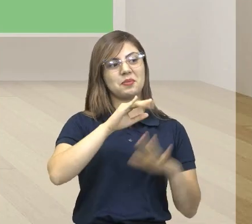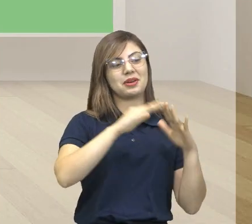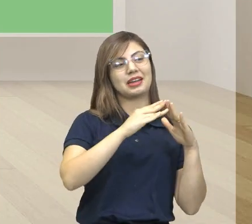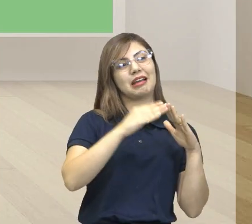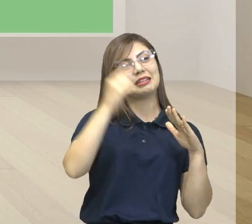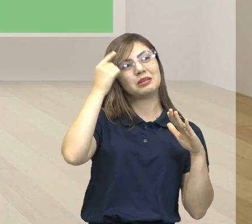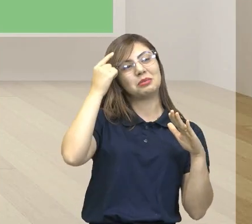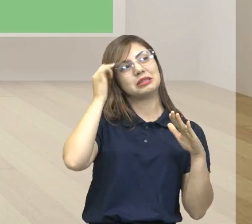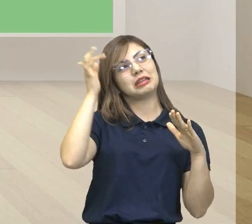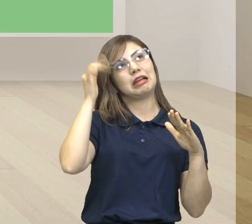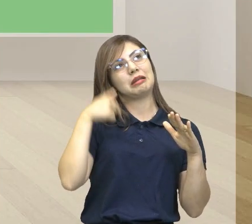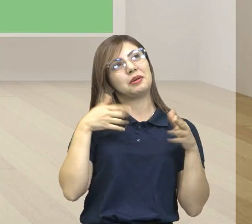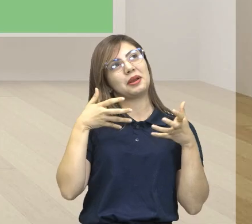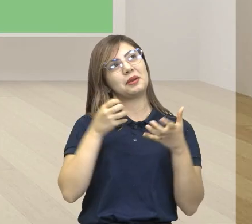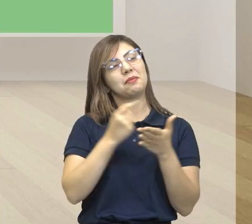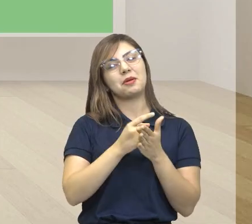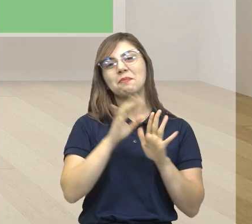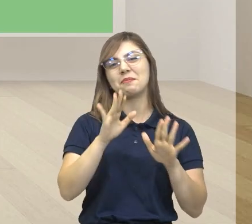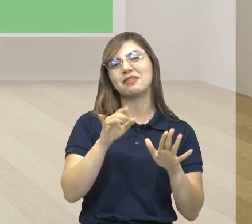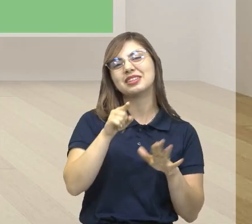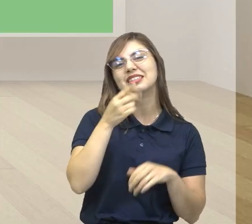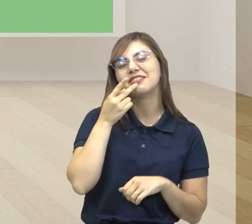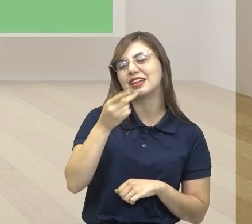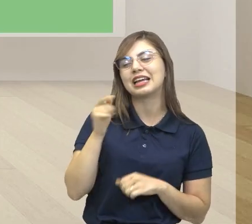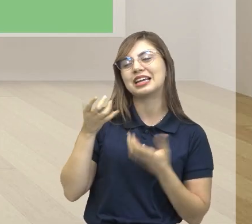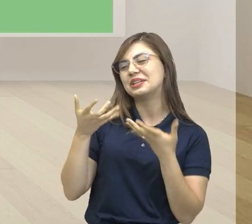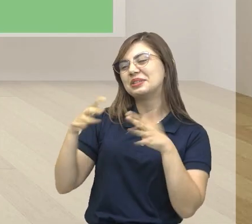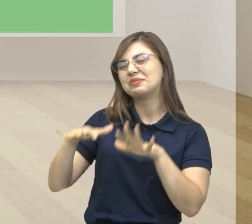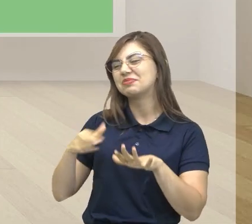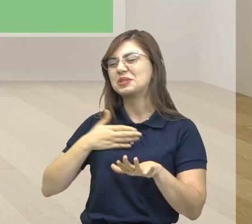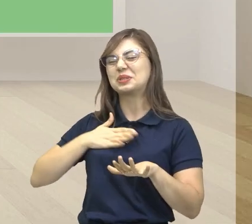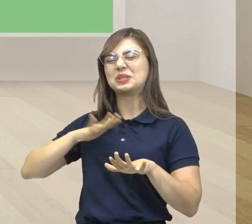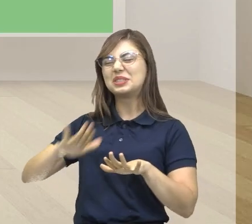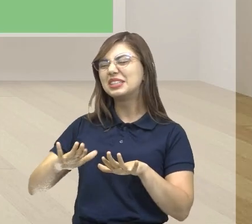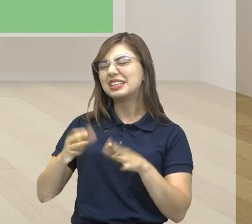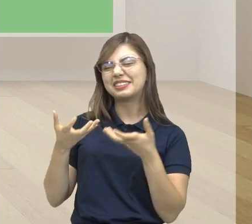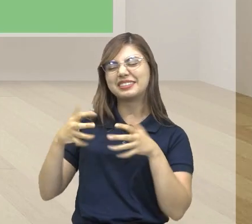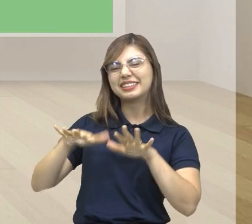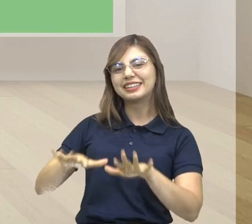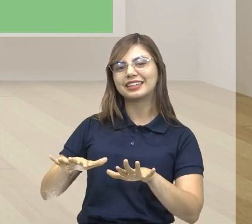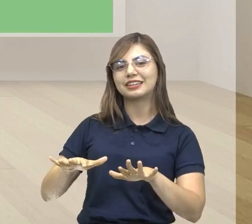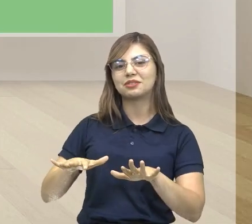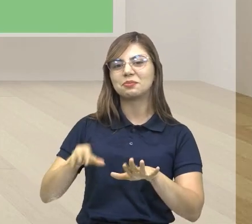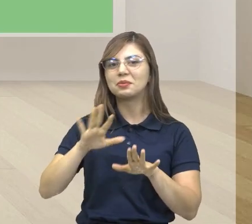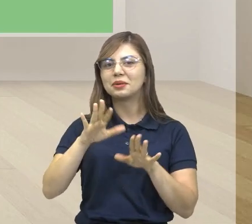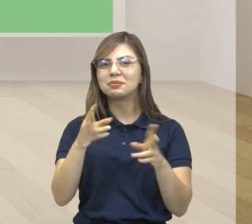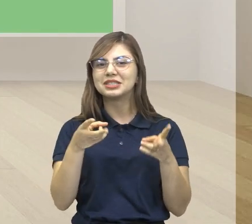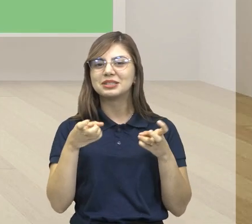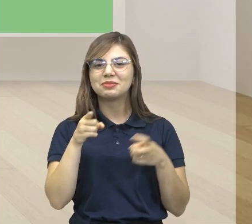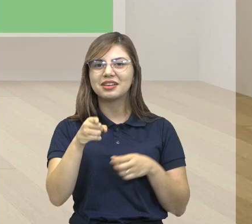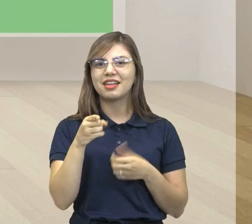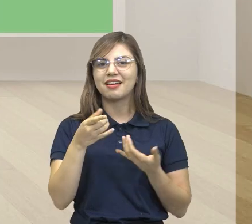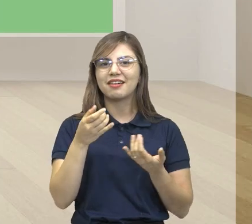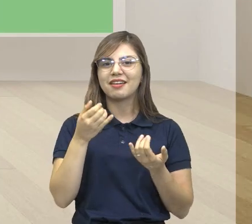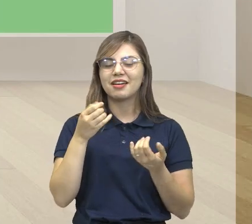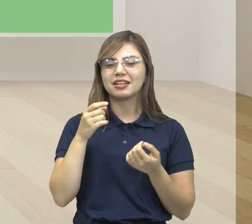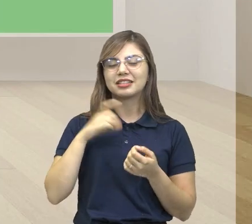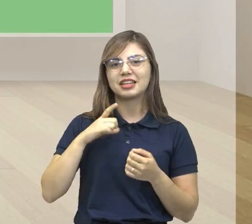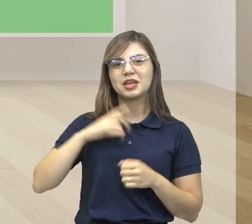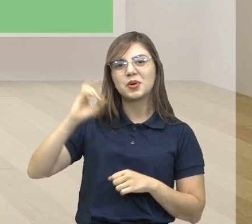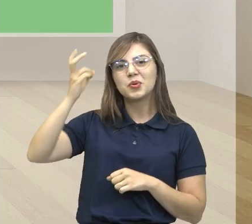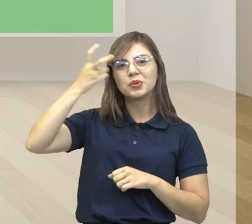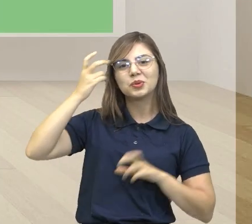comprar é uma outra forma de dizer, não, eu não gostei do seu produto, eu não quero o seu produto. Repare que essa informação, a diferença cultural aqui,